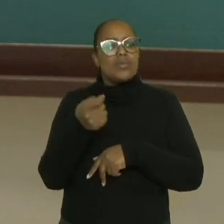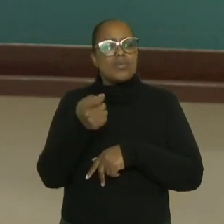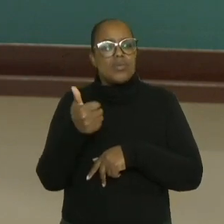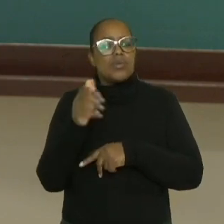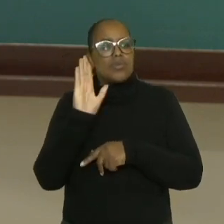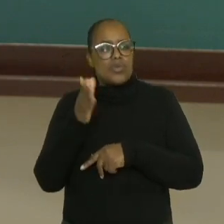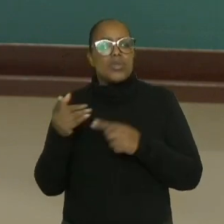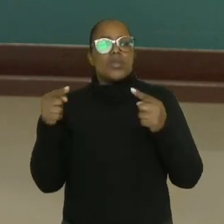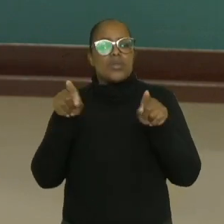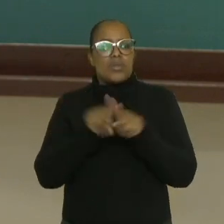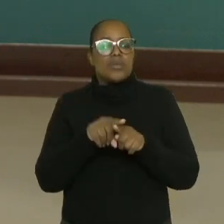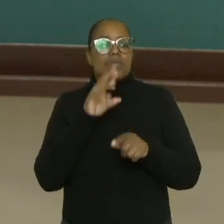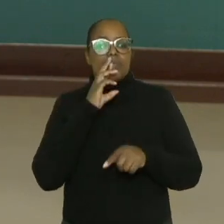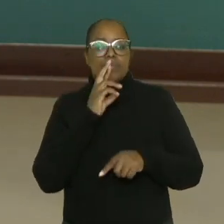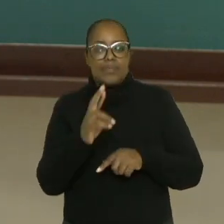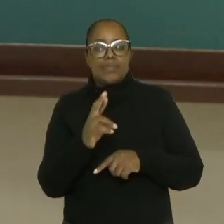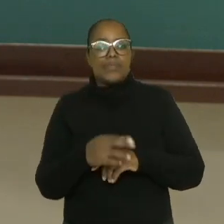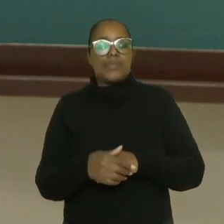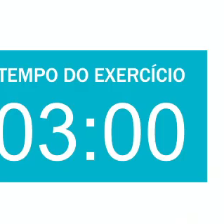já voltamos com a resposta.